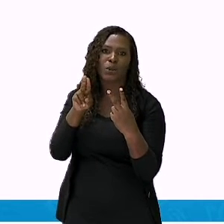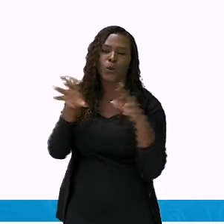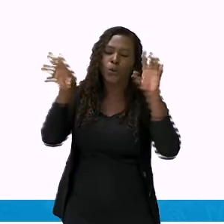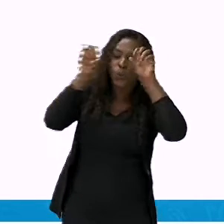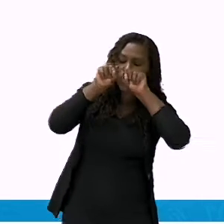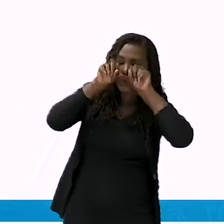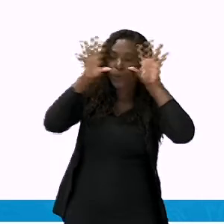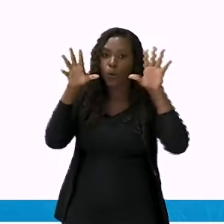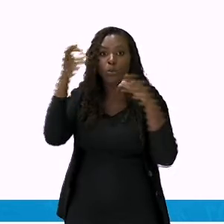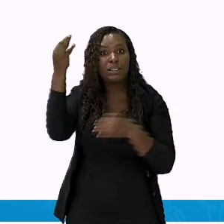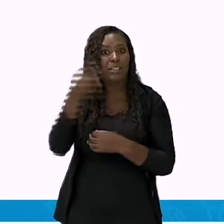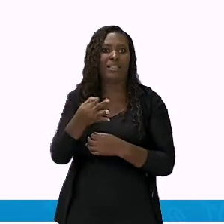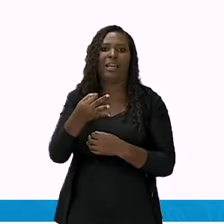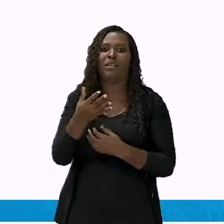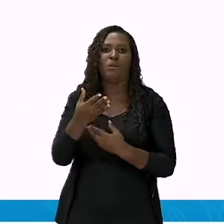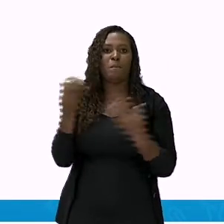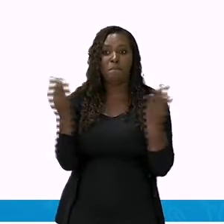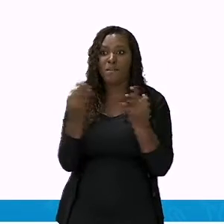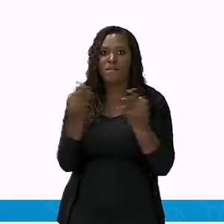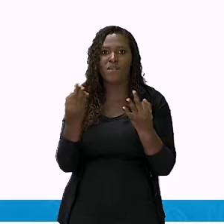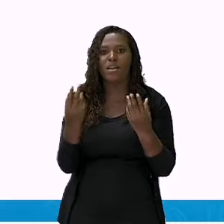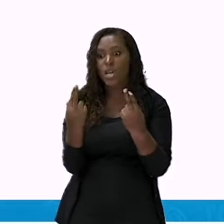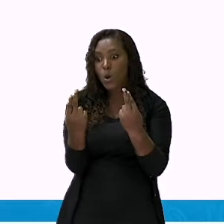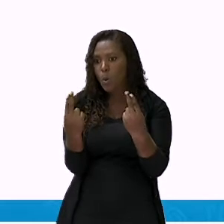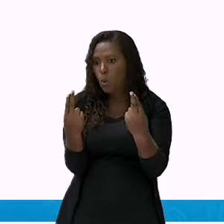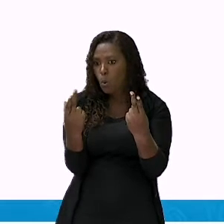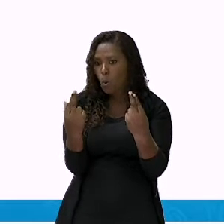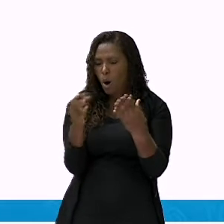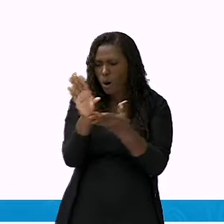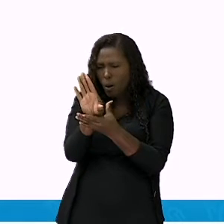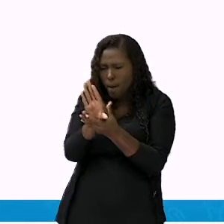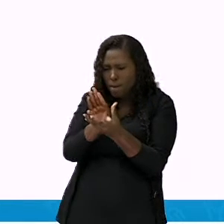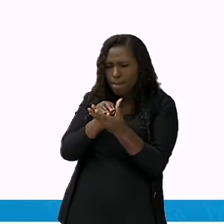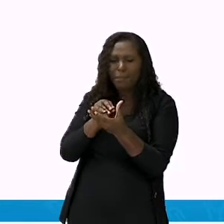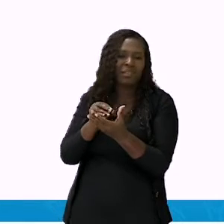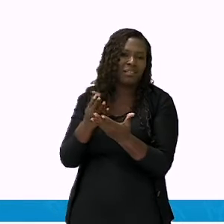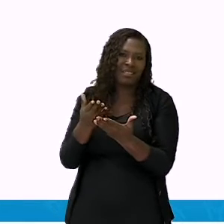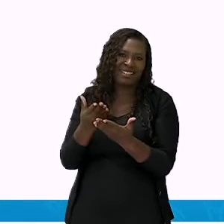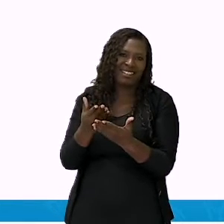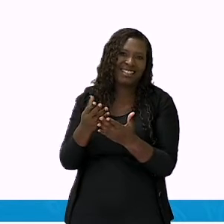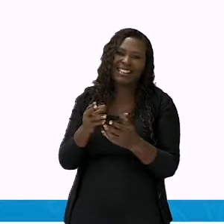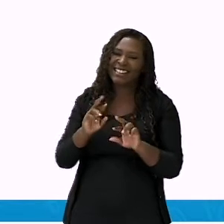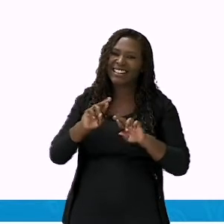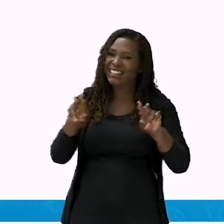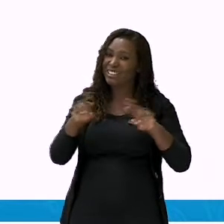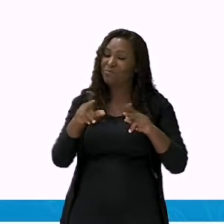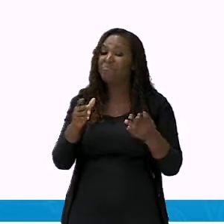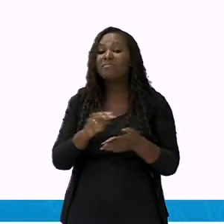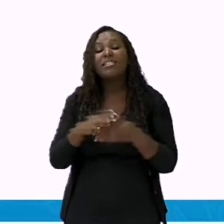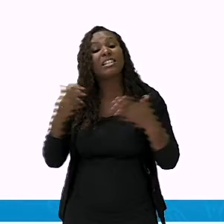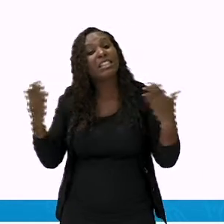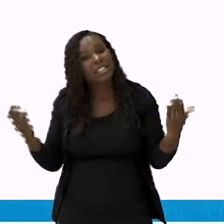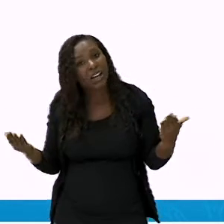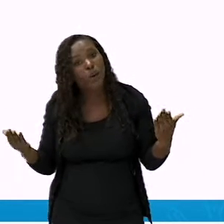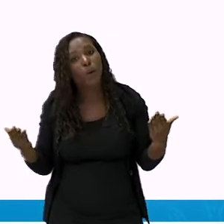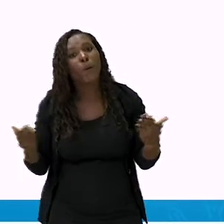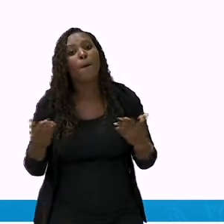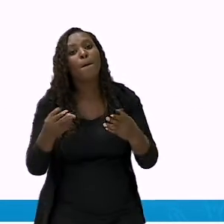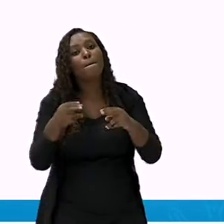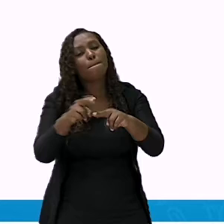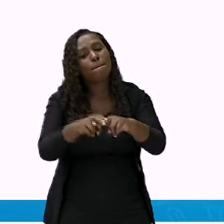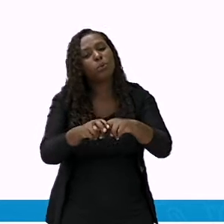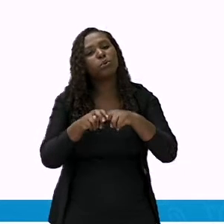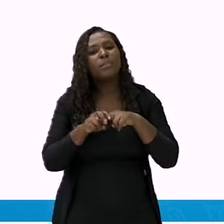quadro. É isso que faz dos quadros abstratos, do artista abstrato, o